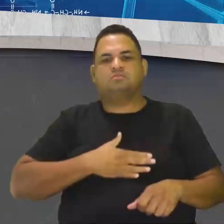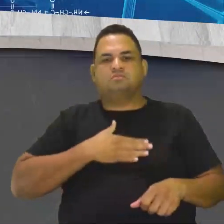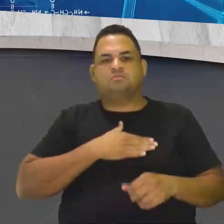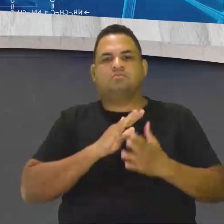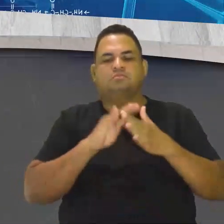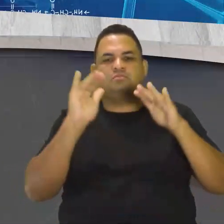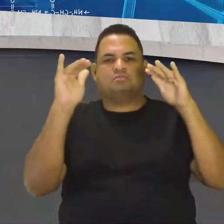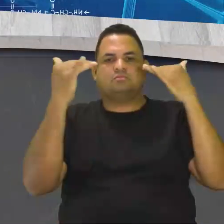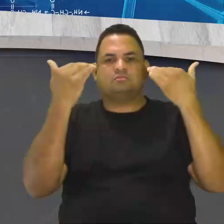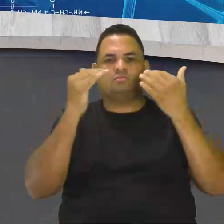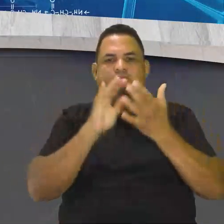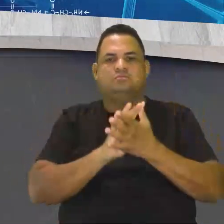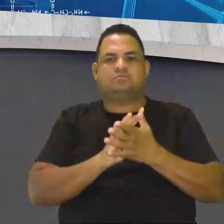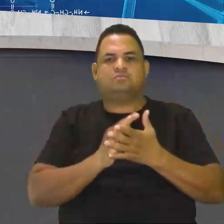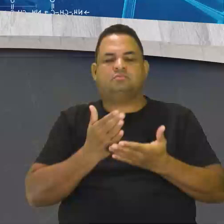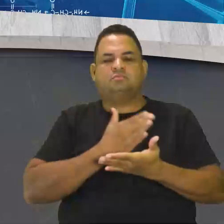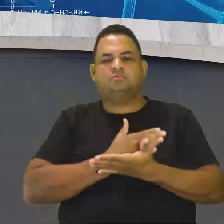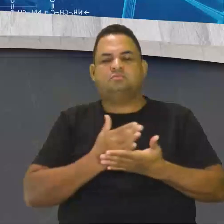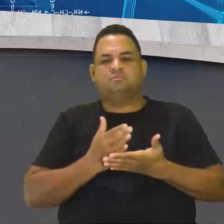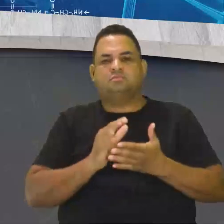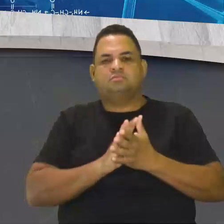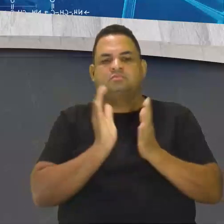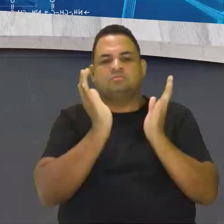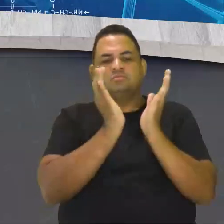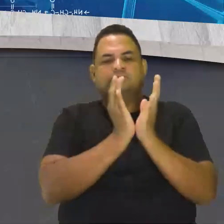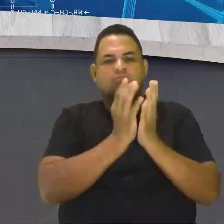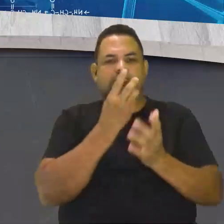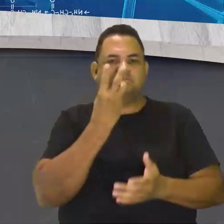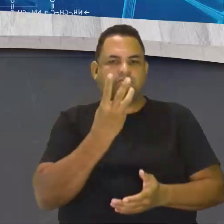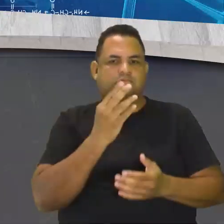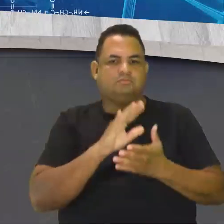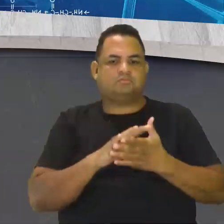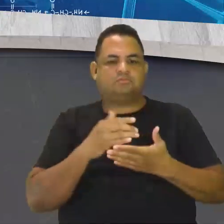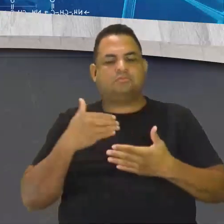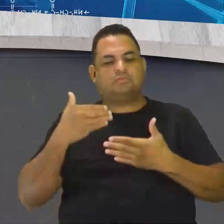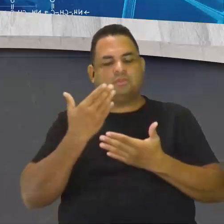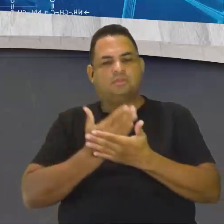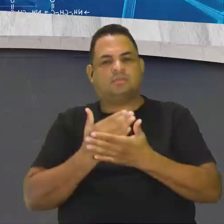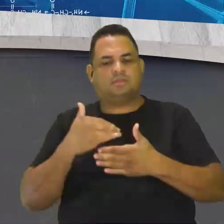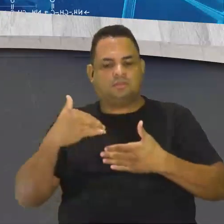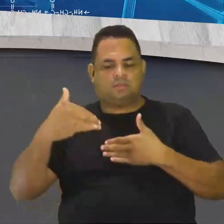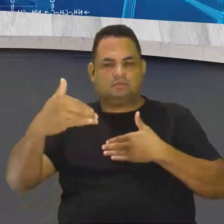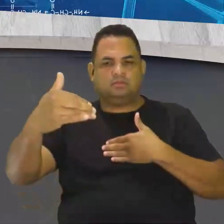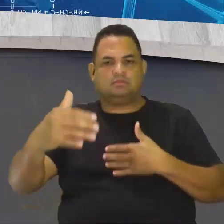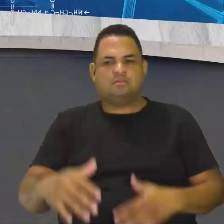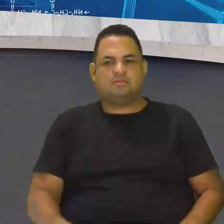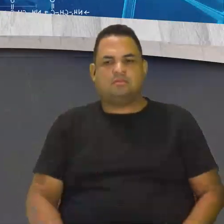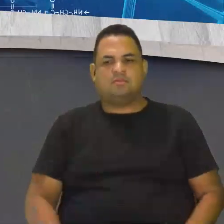fiquem ligadinho que a gente está só começando a unidade 3. Tem mais aula pela frente.